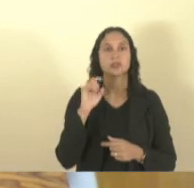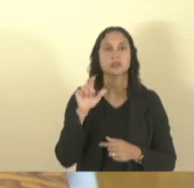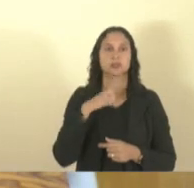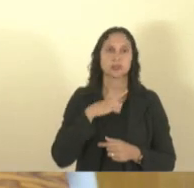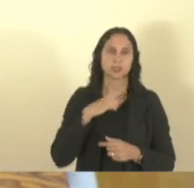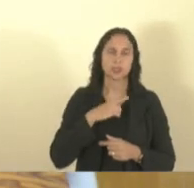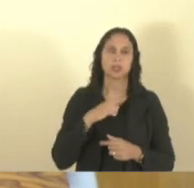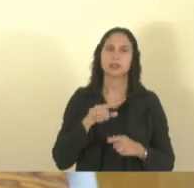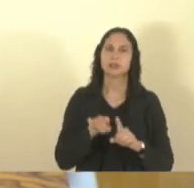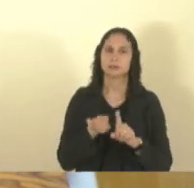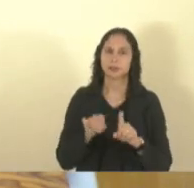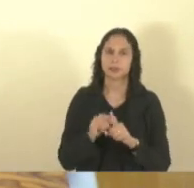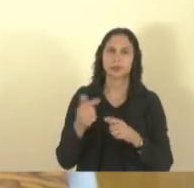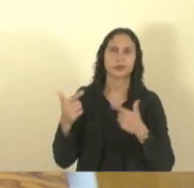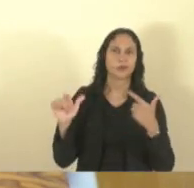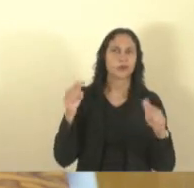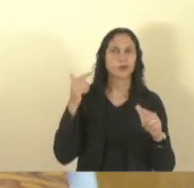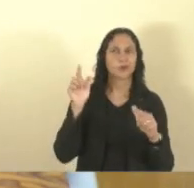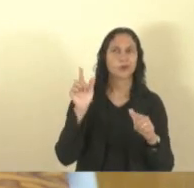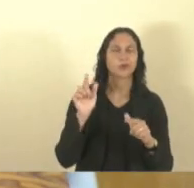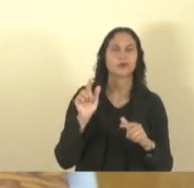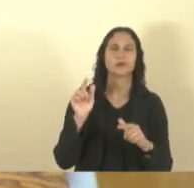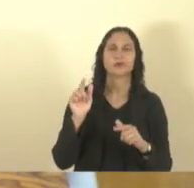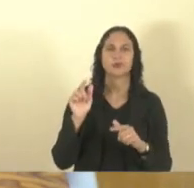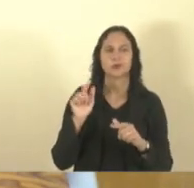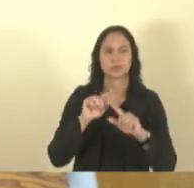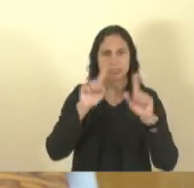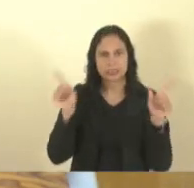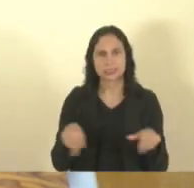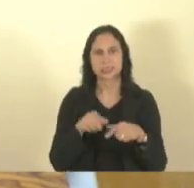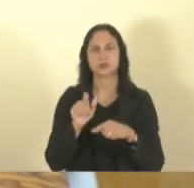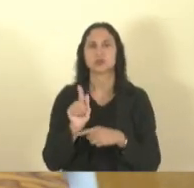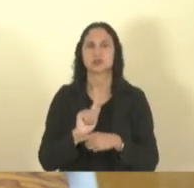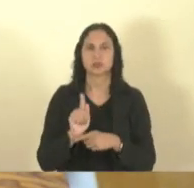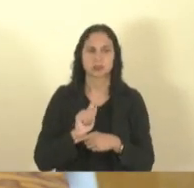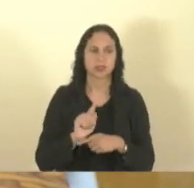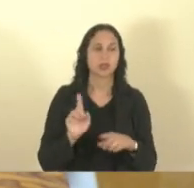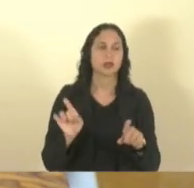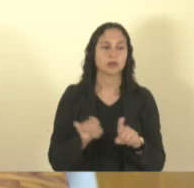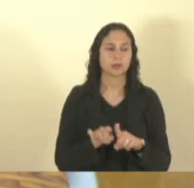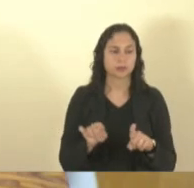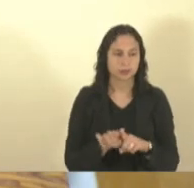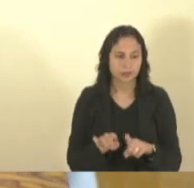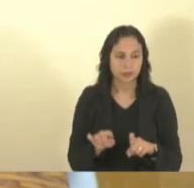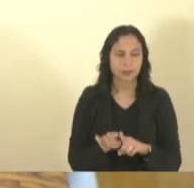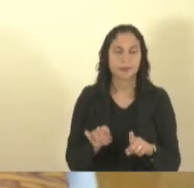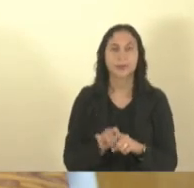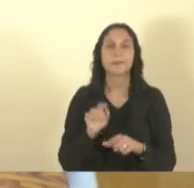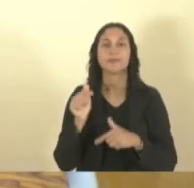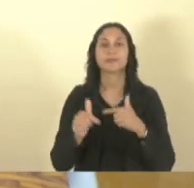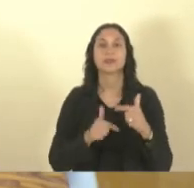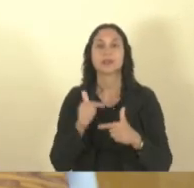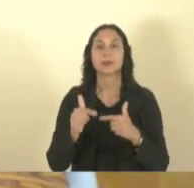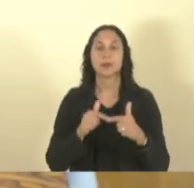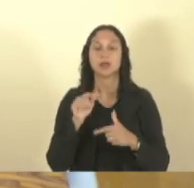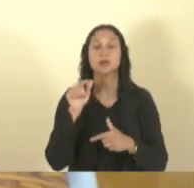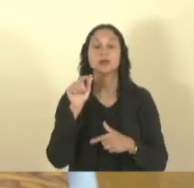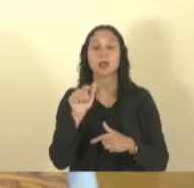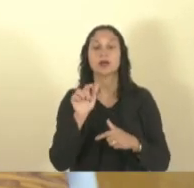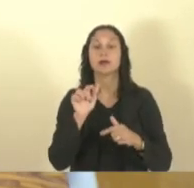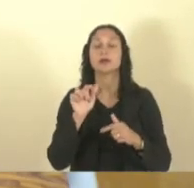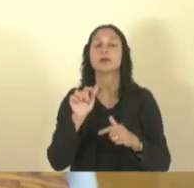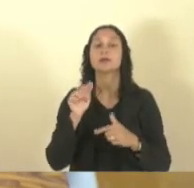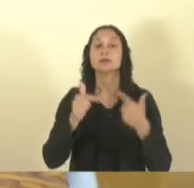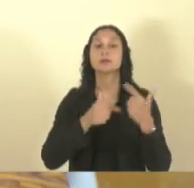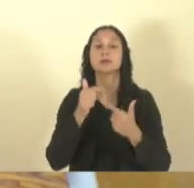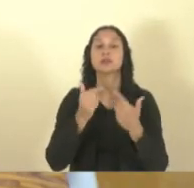outras carreiras do ciclo de gestão e também as carreiras finalísticas, né, que estão lá na ponta desenvolvendo a